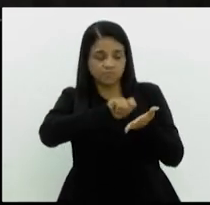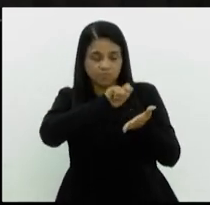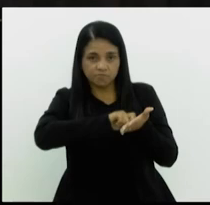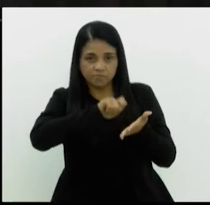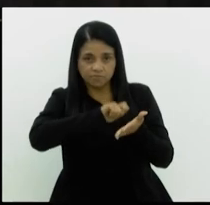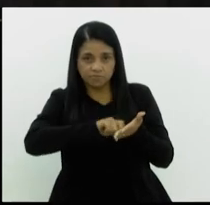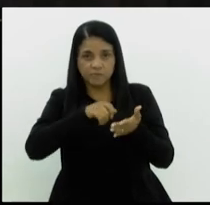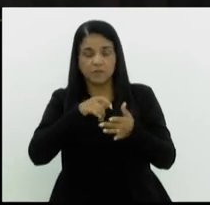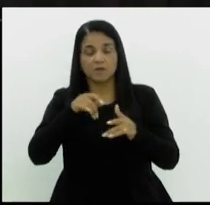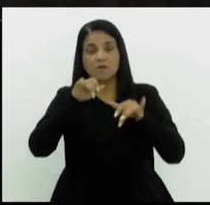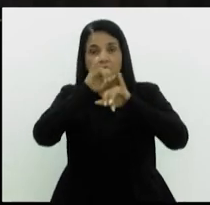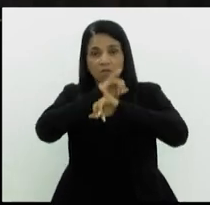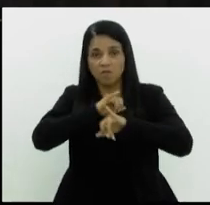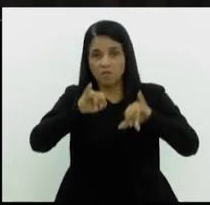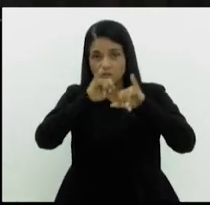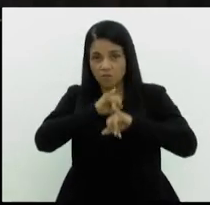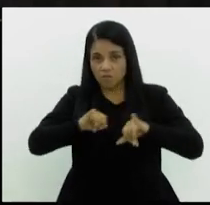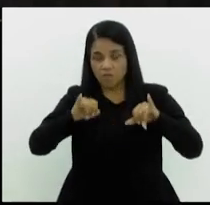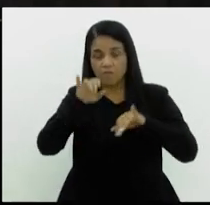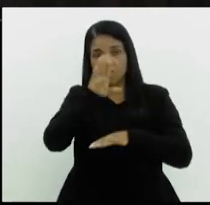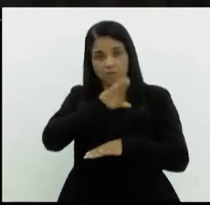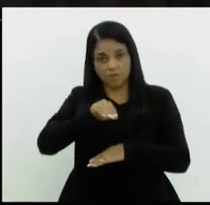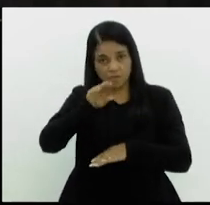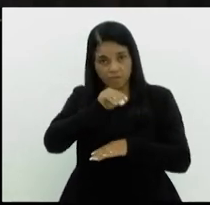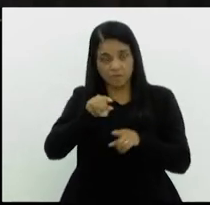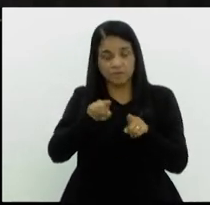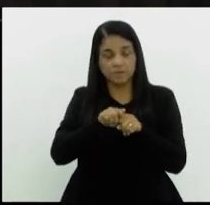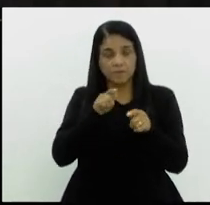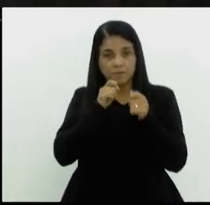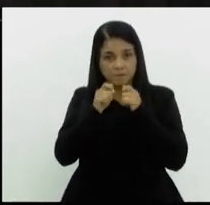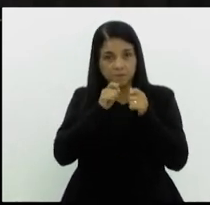televisada, o tempo todo,